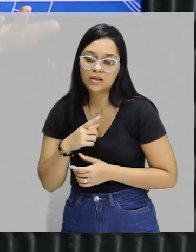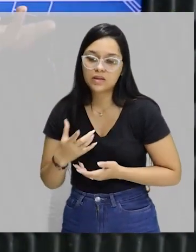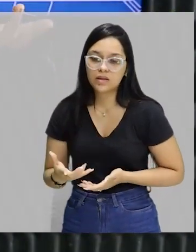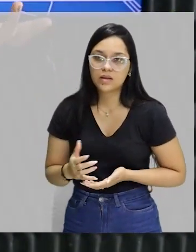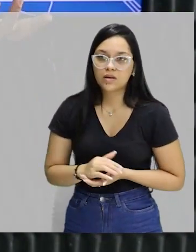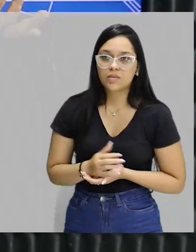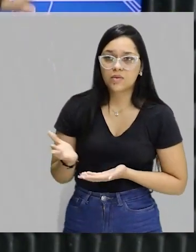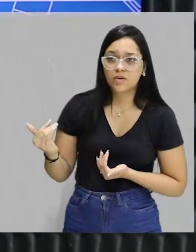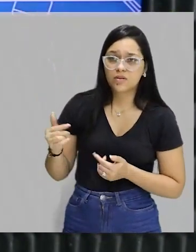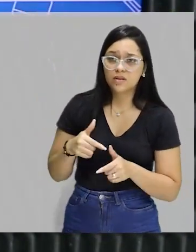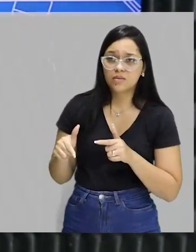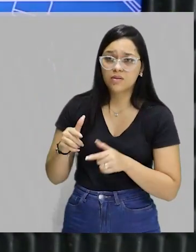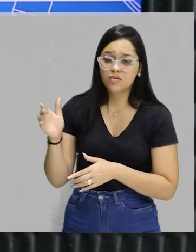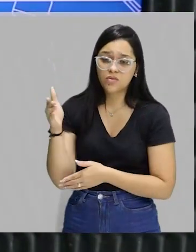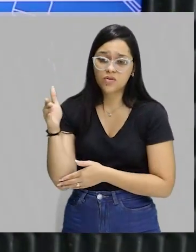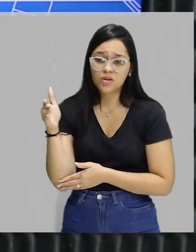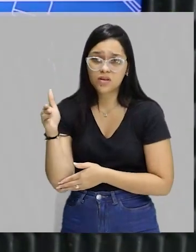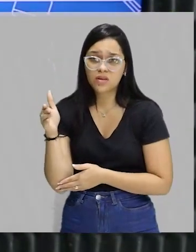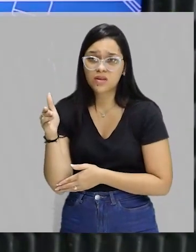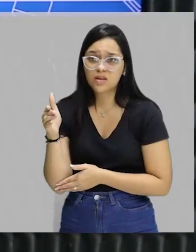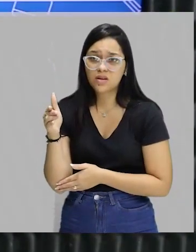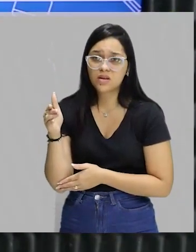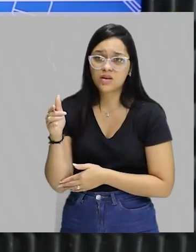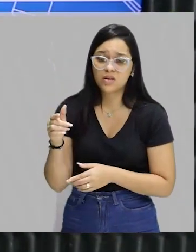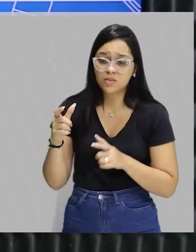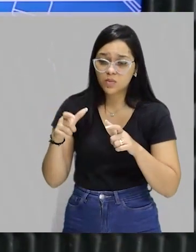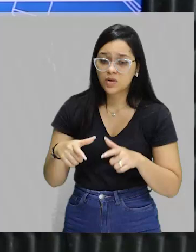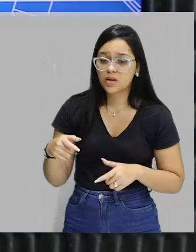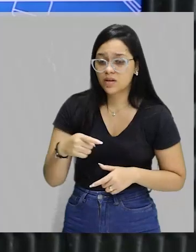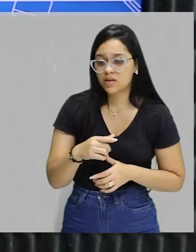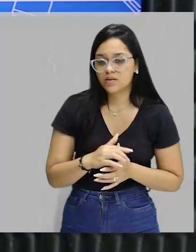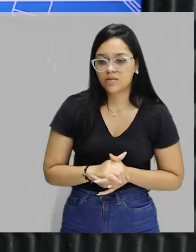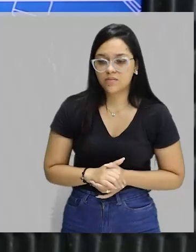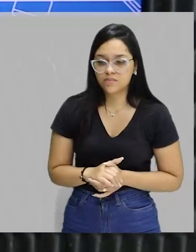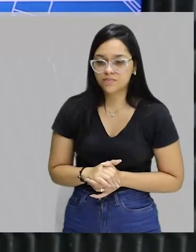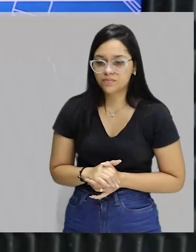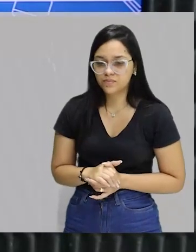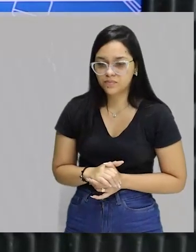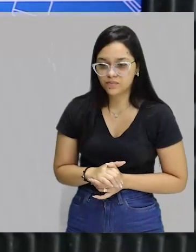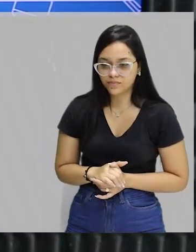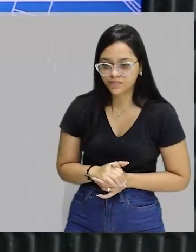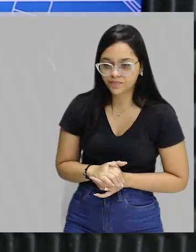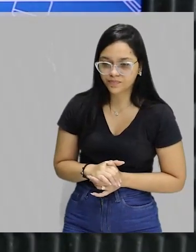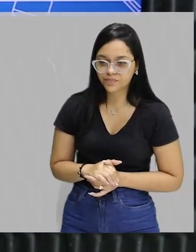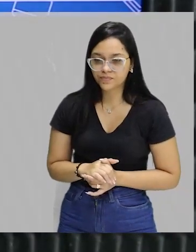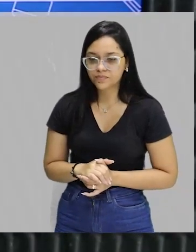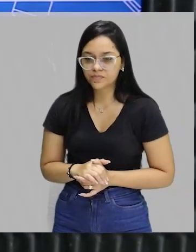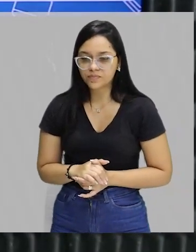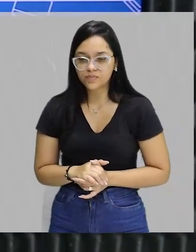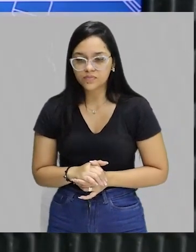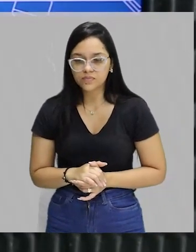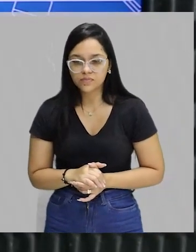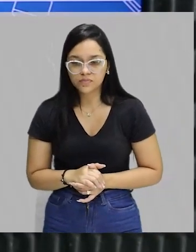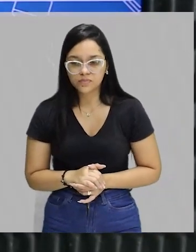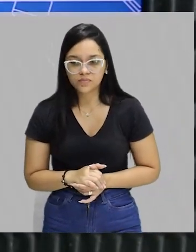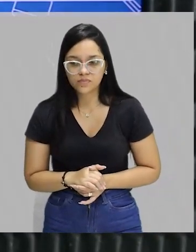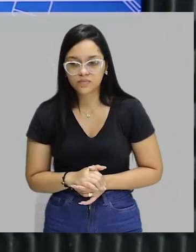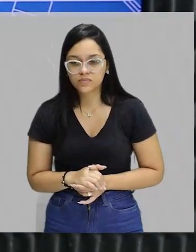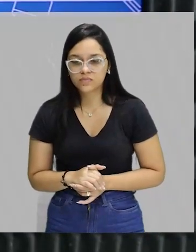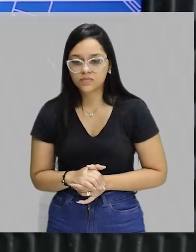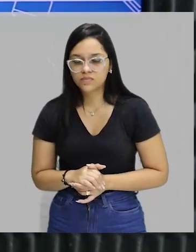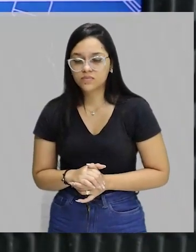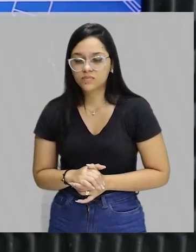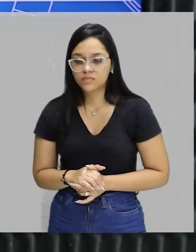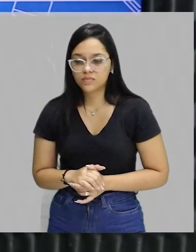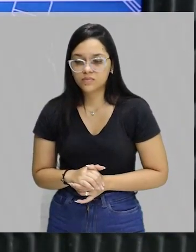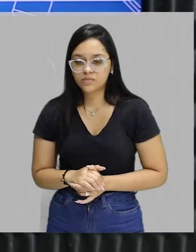uma jovem que trabalhava no hotel onde ele estava hospedado e morando naquele período na cidade de Harlem, acho que é isso. O que se sabe é o seguinte,